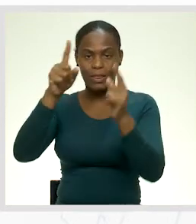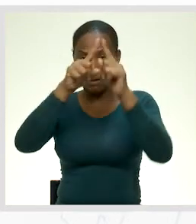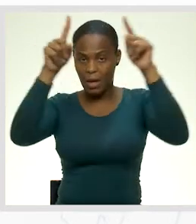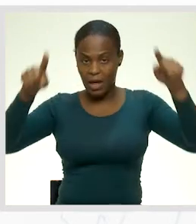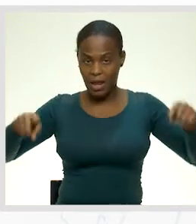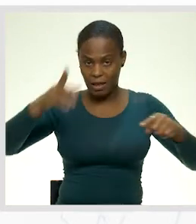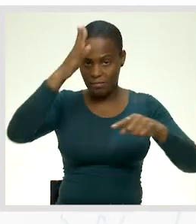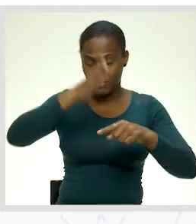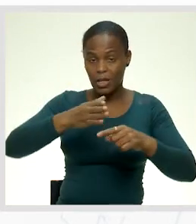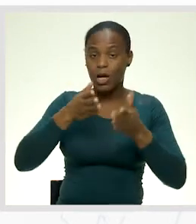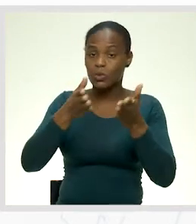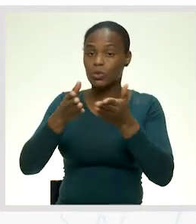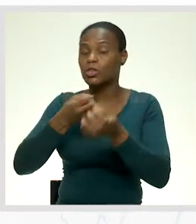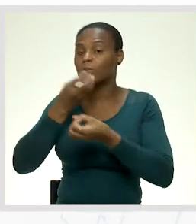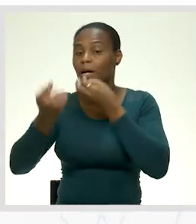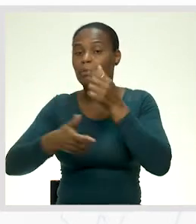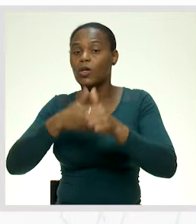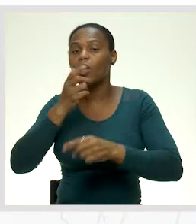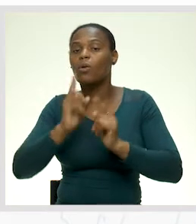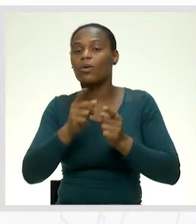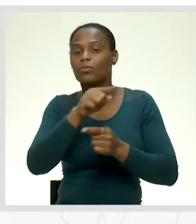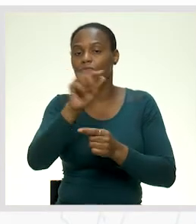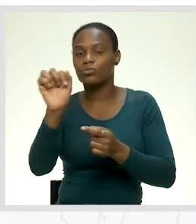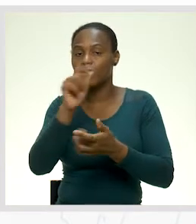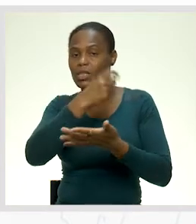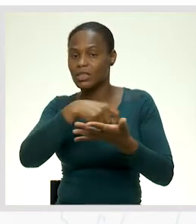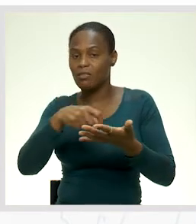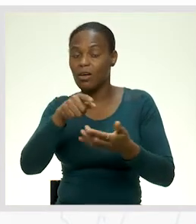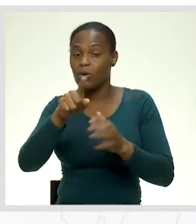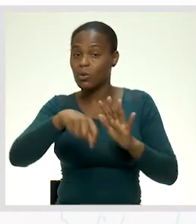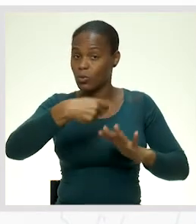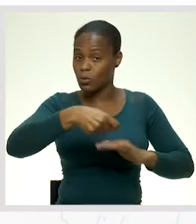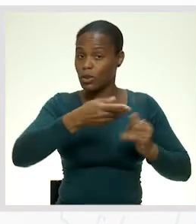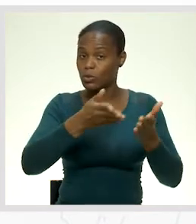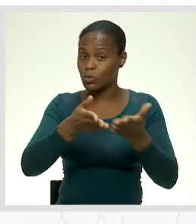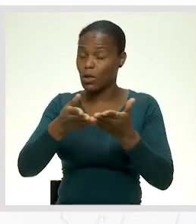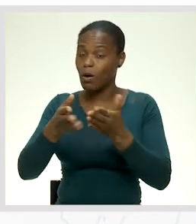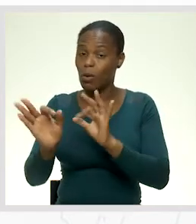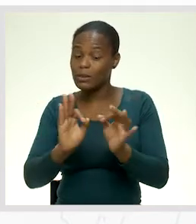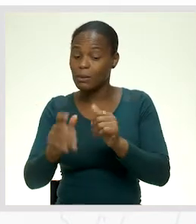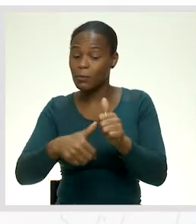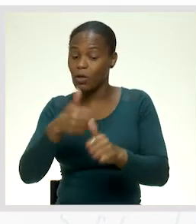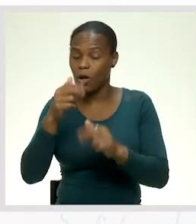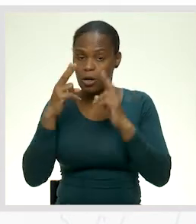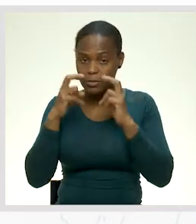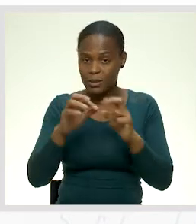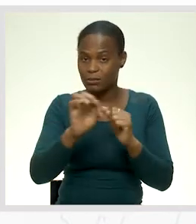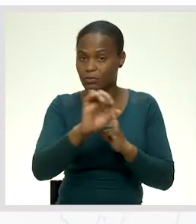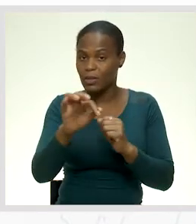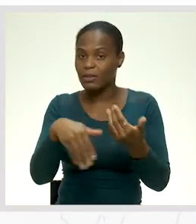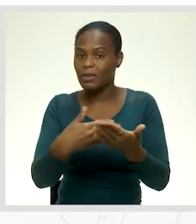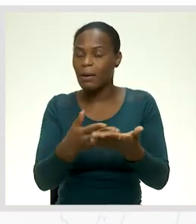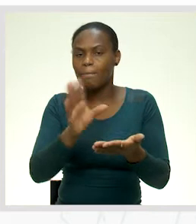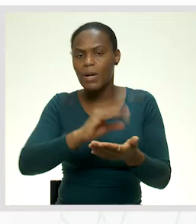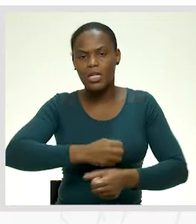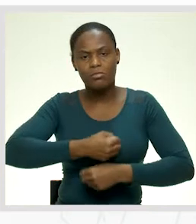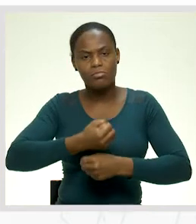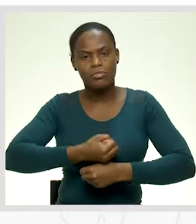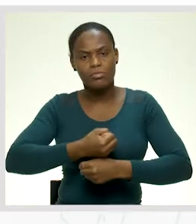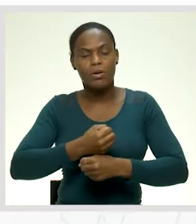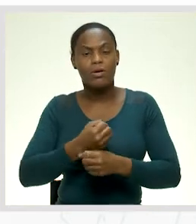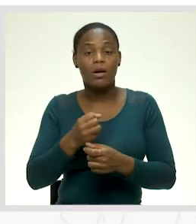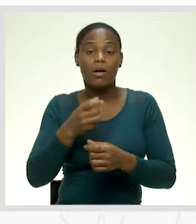aquilo que você escreveu. Esses recursos ajudam a organizar melhor a pesquisa e a dar mais consistência ao trabalho.